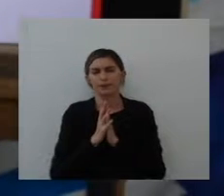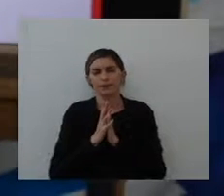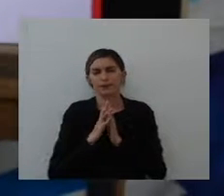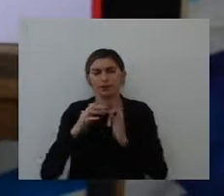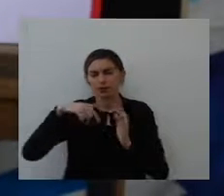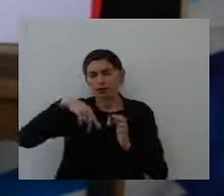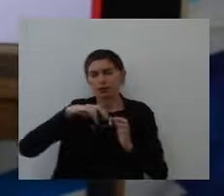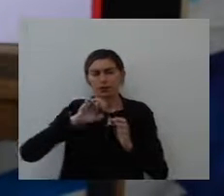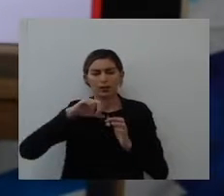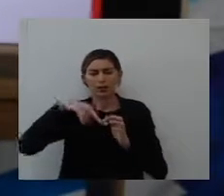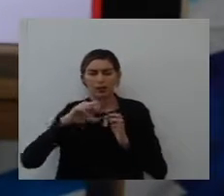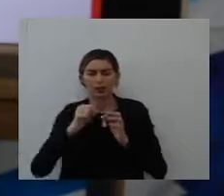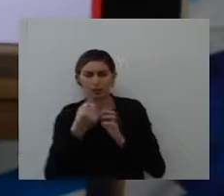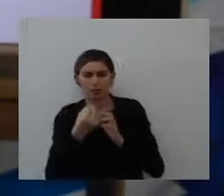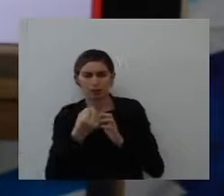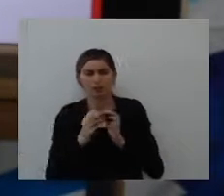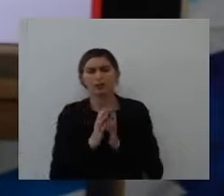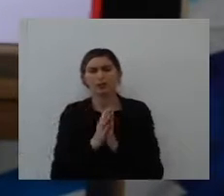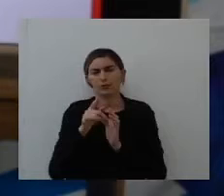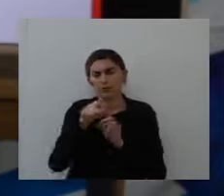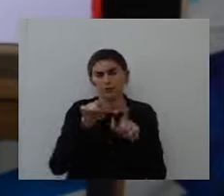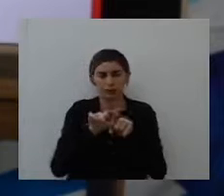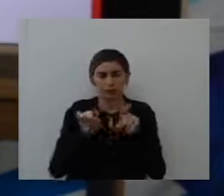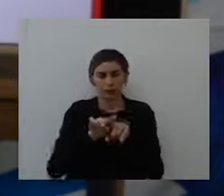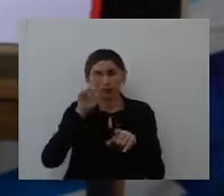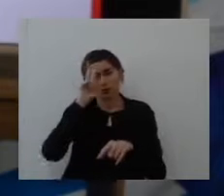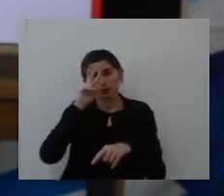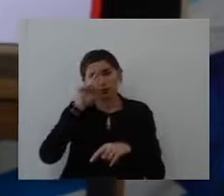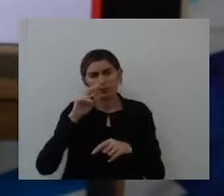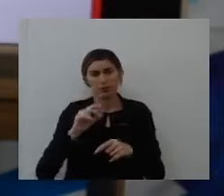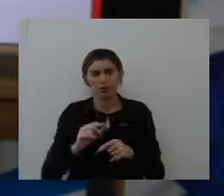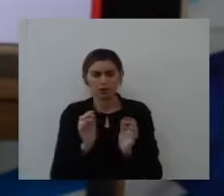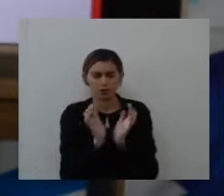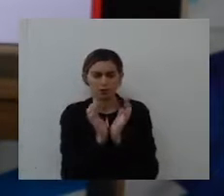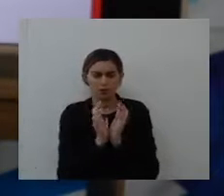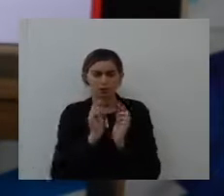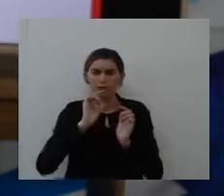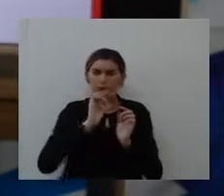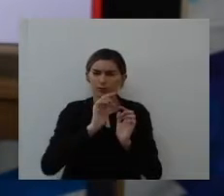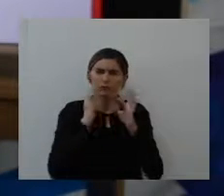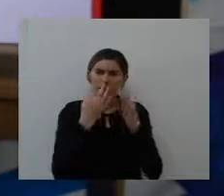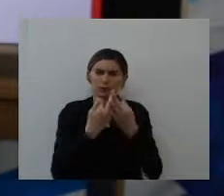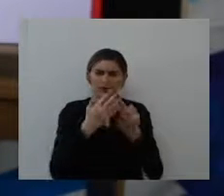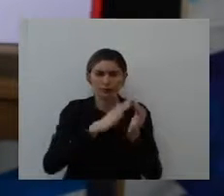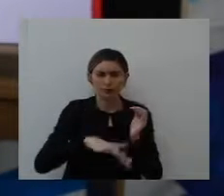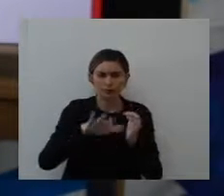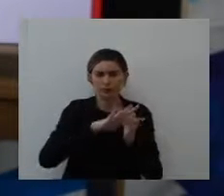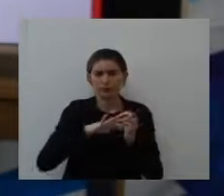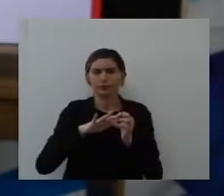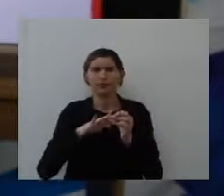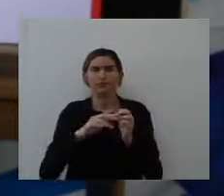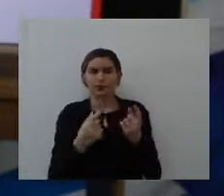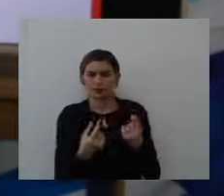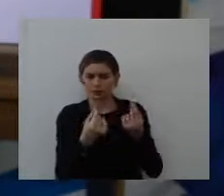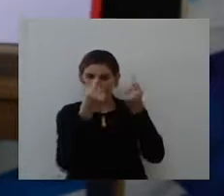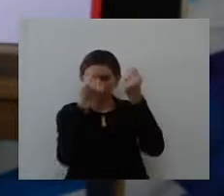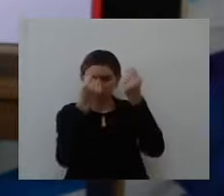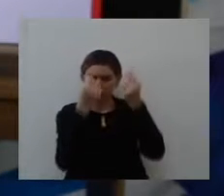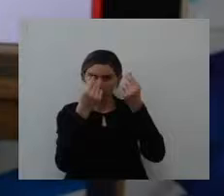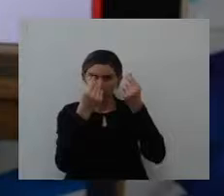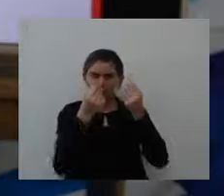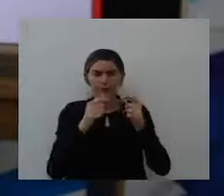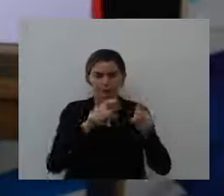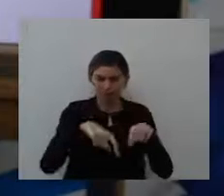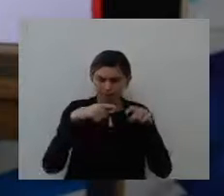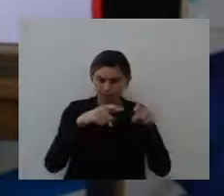esse genus, você também tem que lembrar o seguinte: pequena comunidade de base familiar, economia